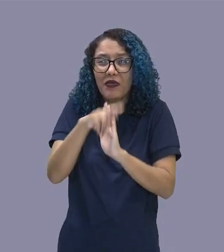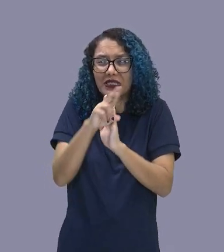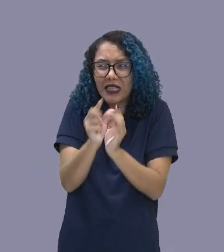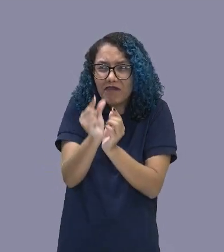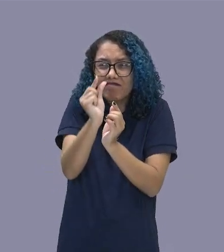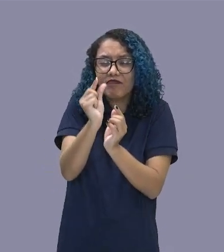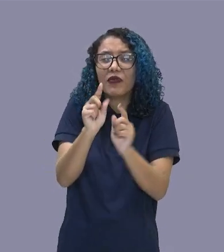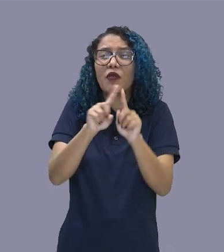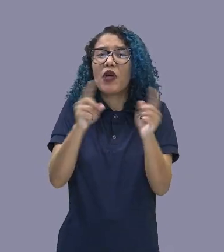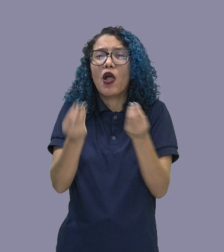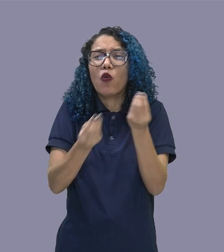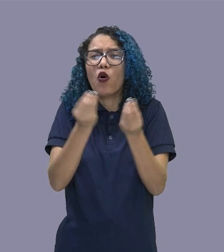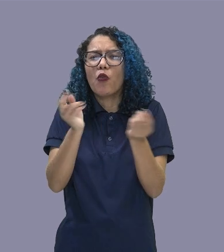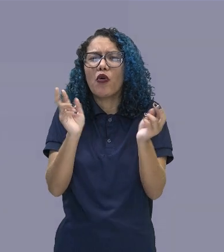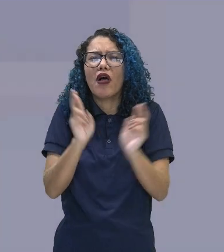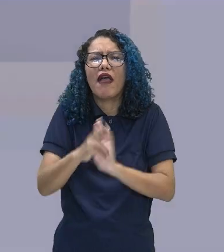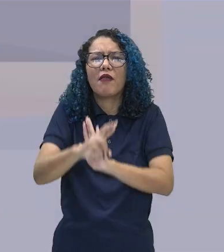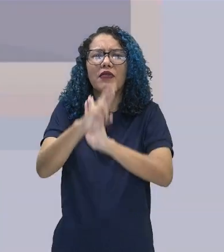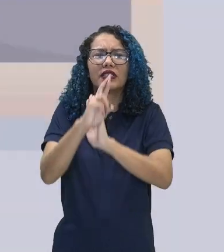números tão diferentes?